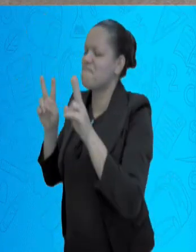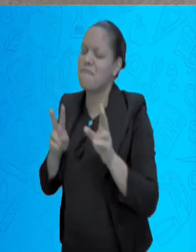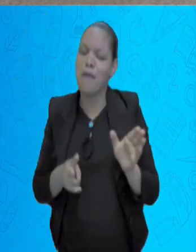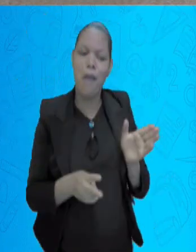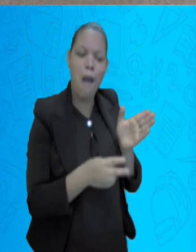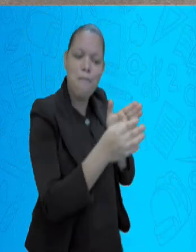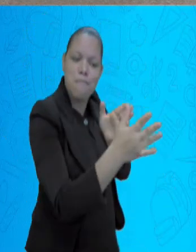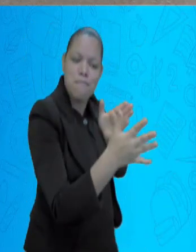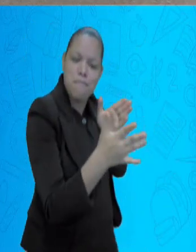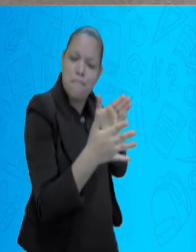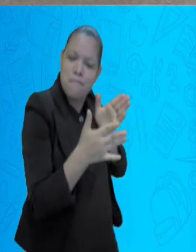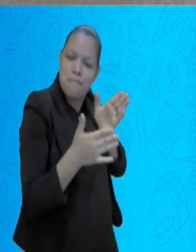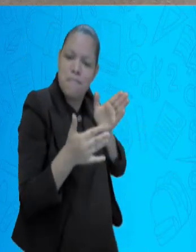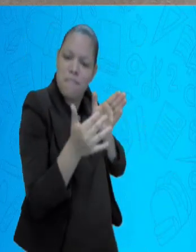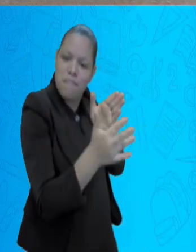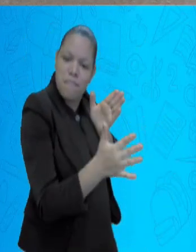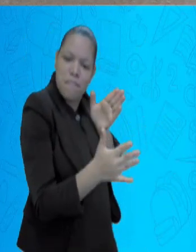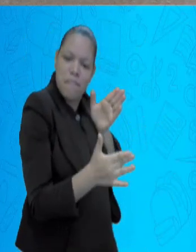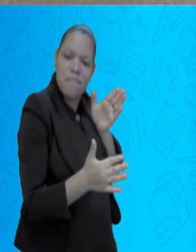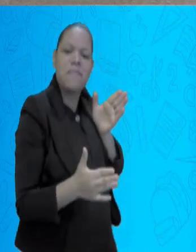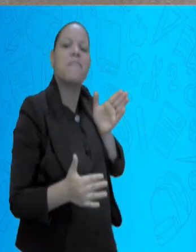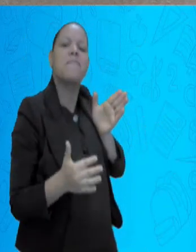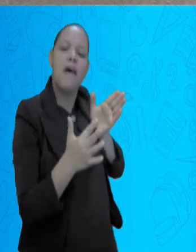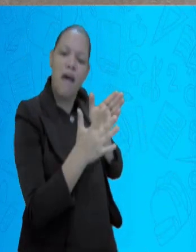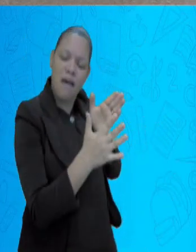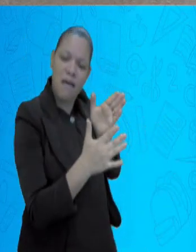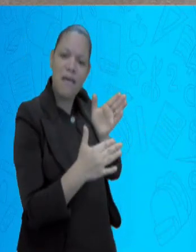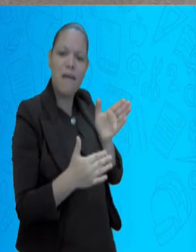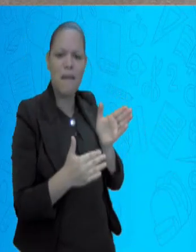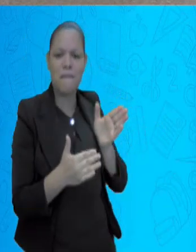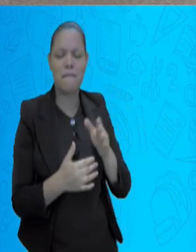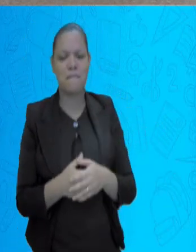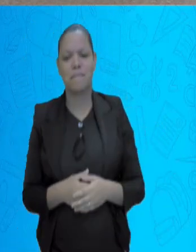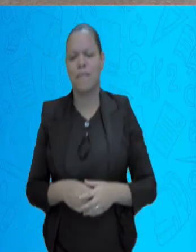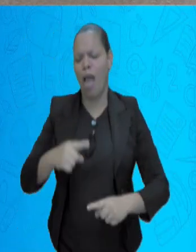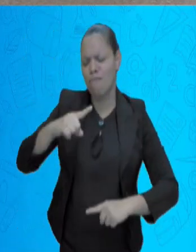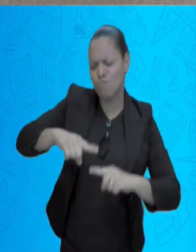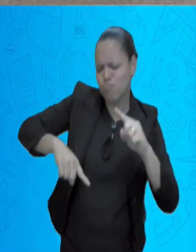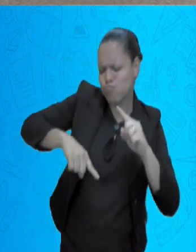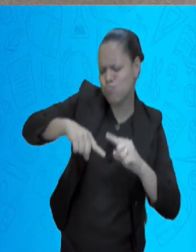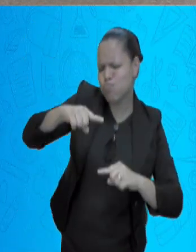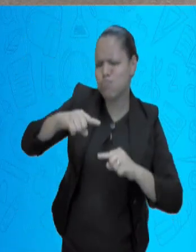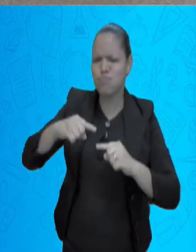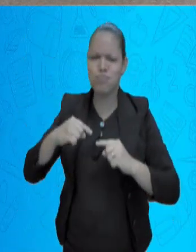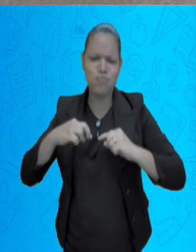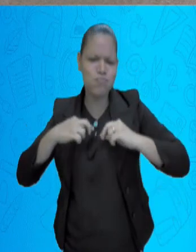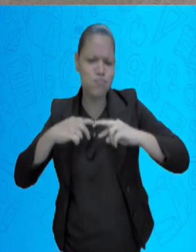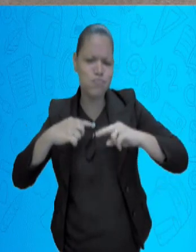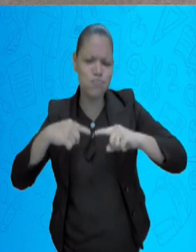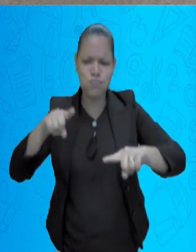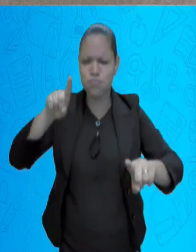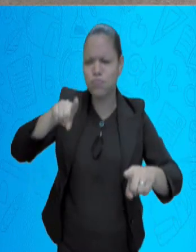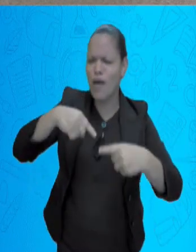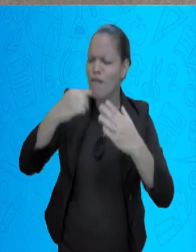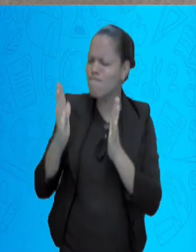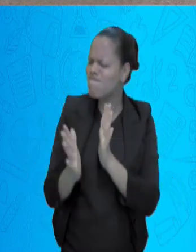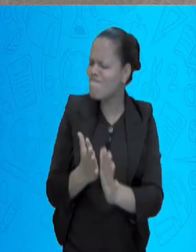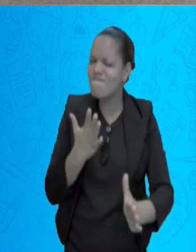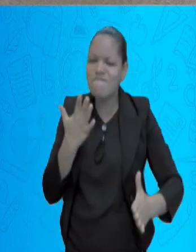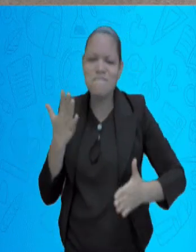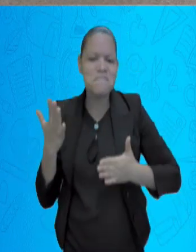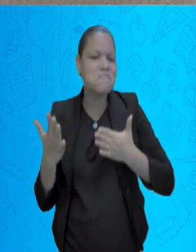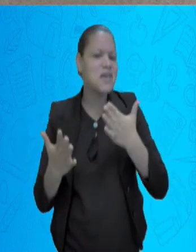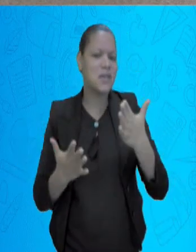instrumento maravilhoso. E eu acho que nessa atividade deu para a gente compreender um pouquinho, diferenciar